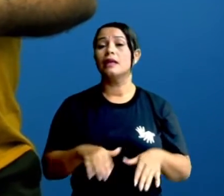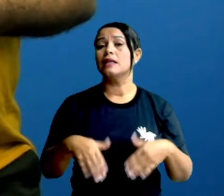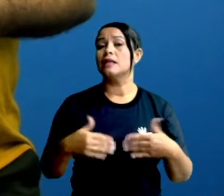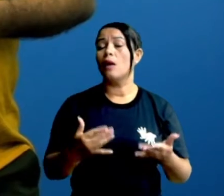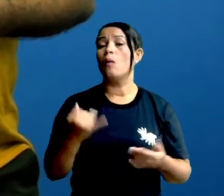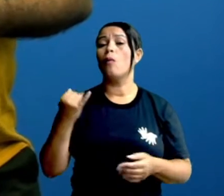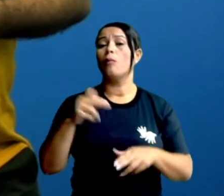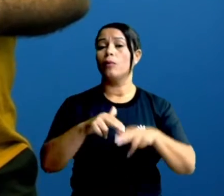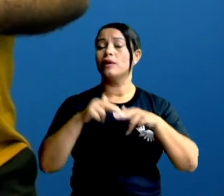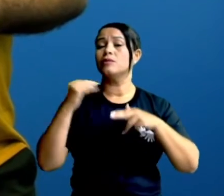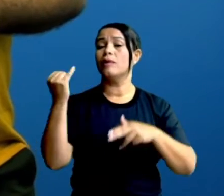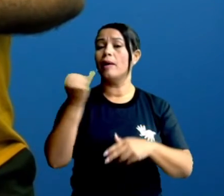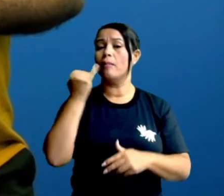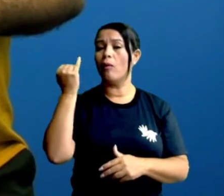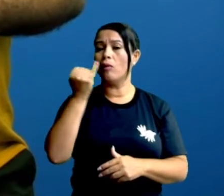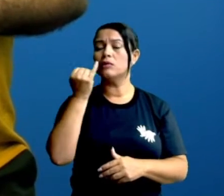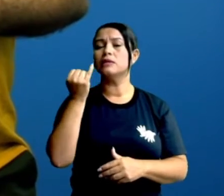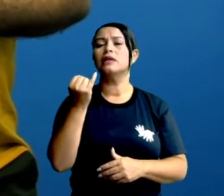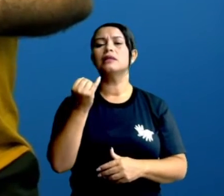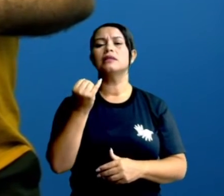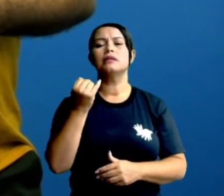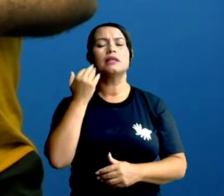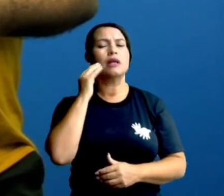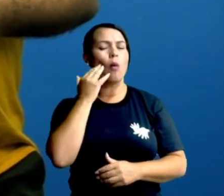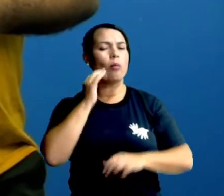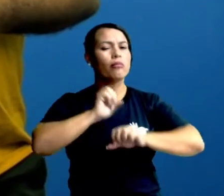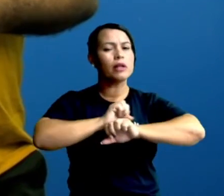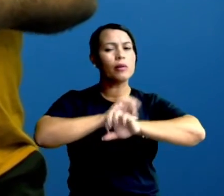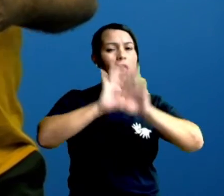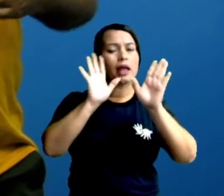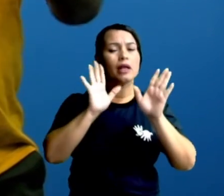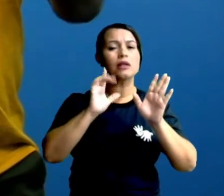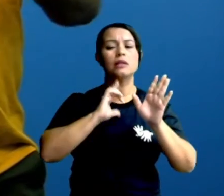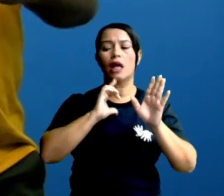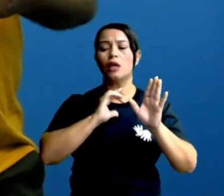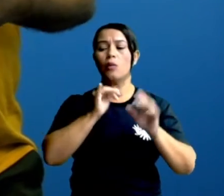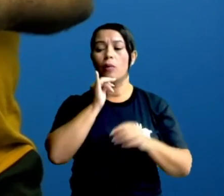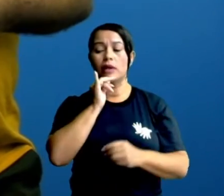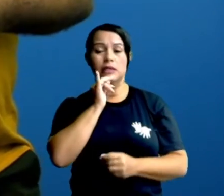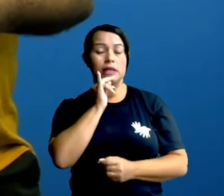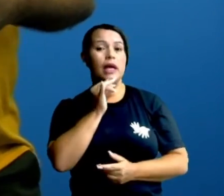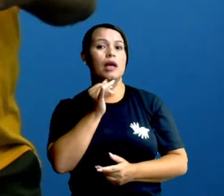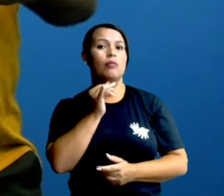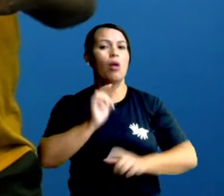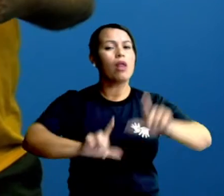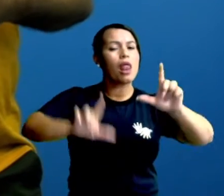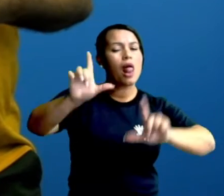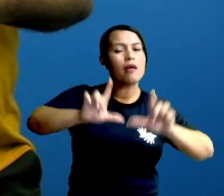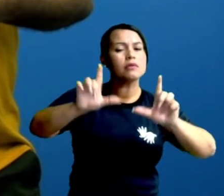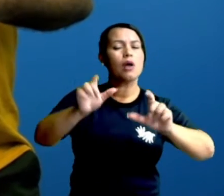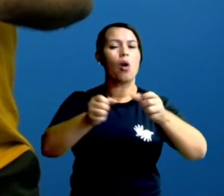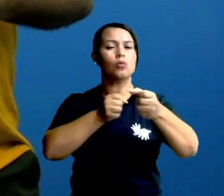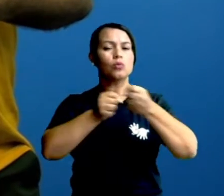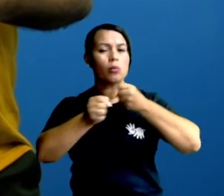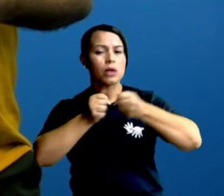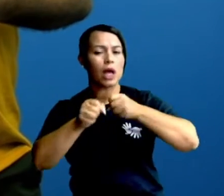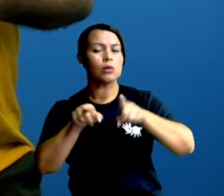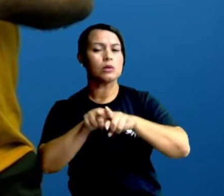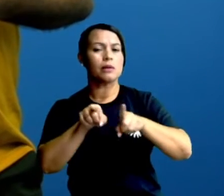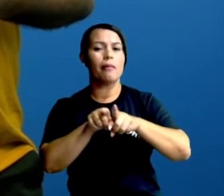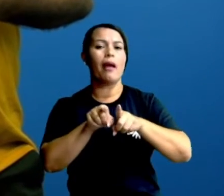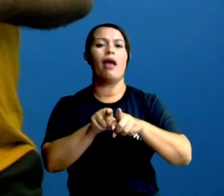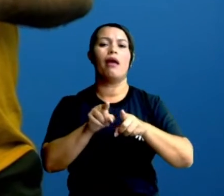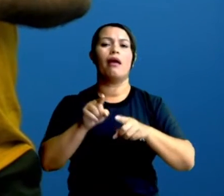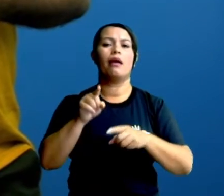Daí a importância, né, a relevância dos comunicadores, por exemplo, de televisão, de rádio,